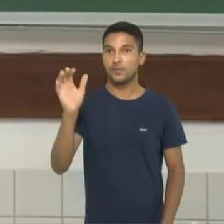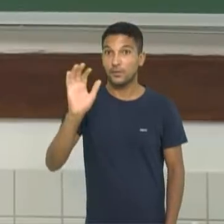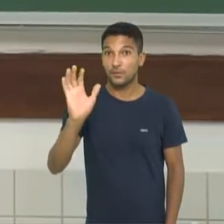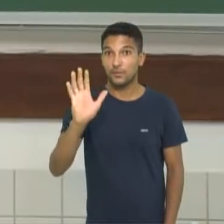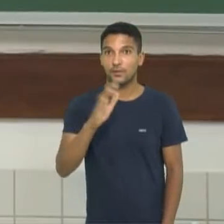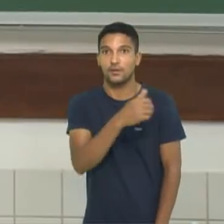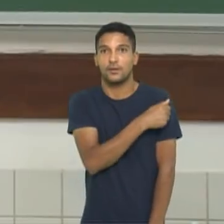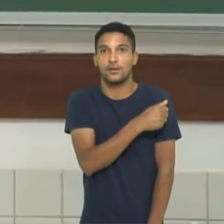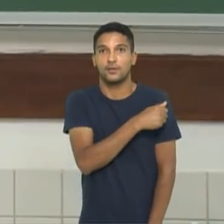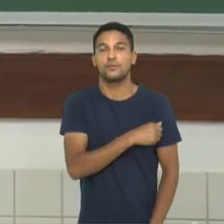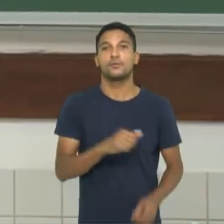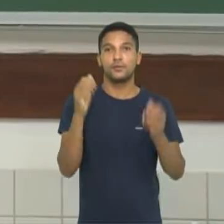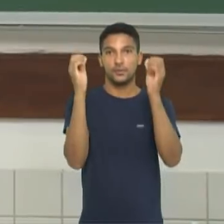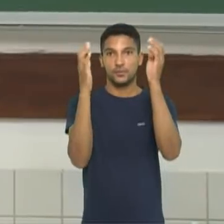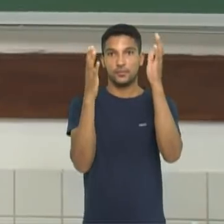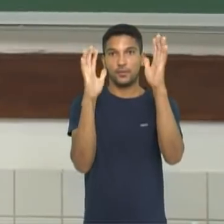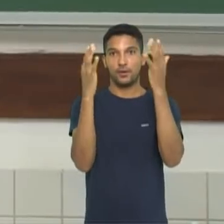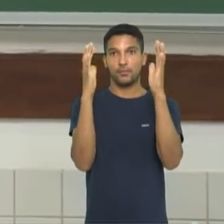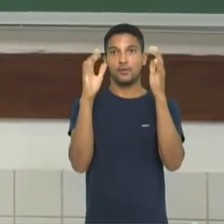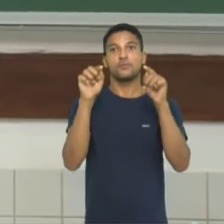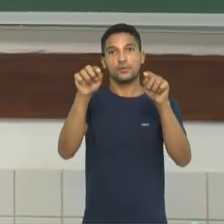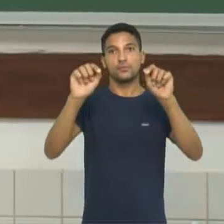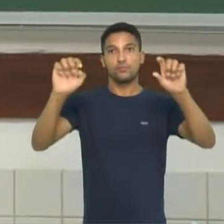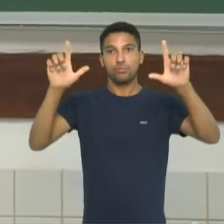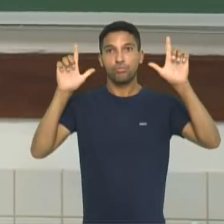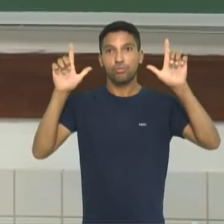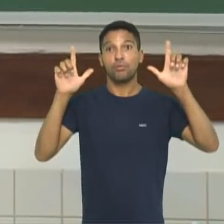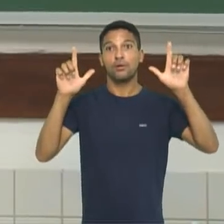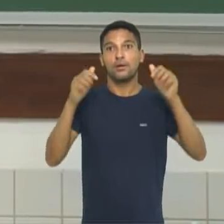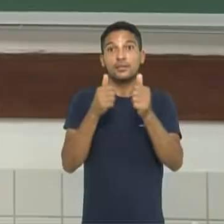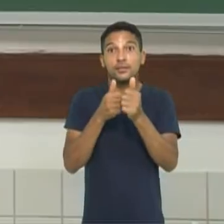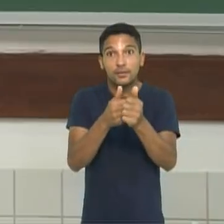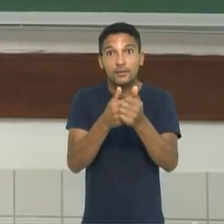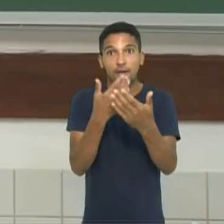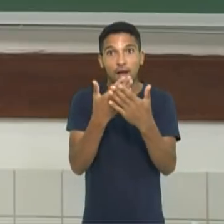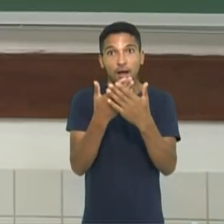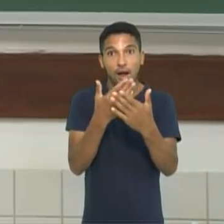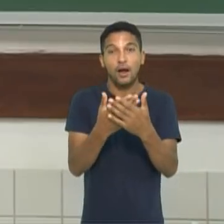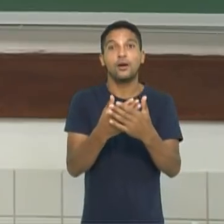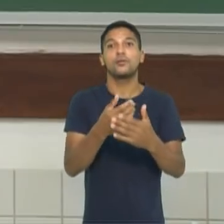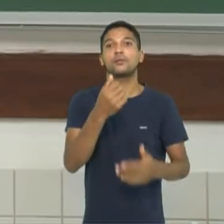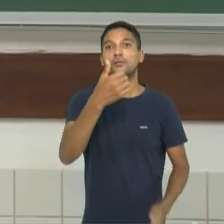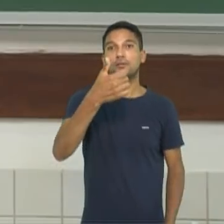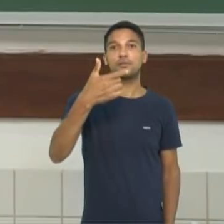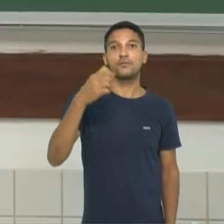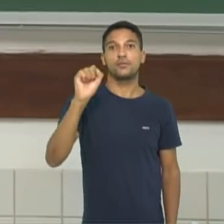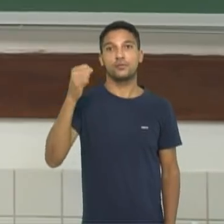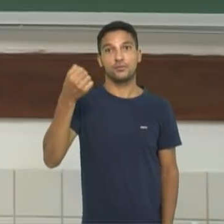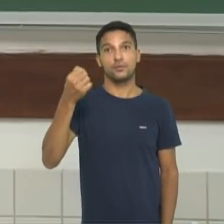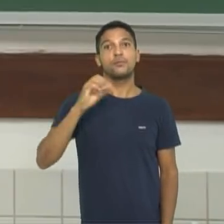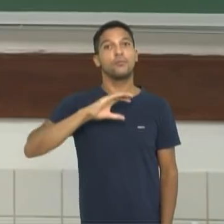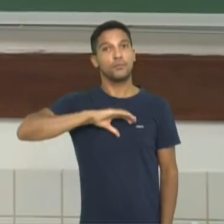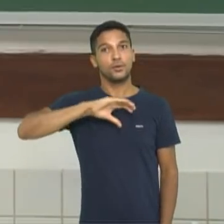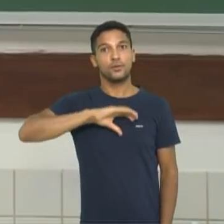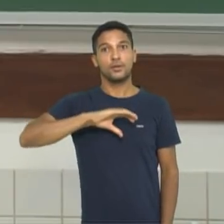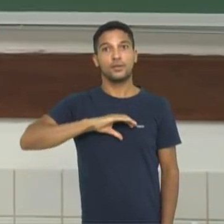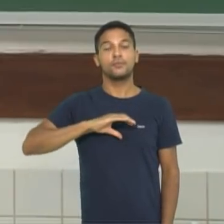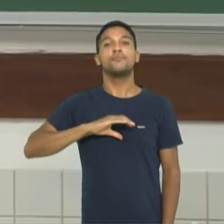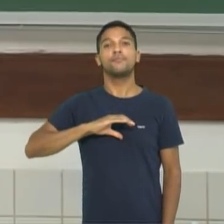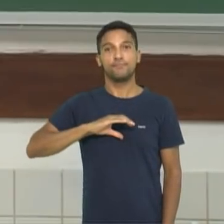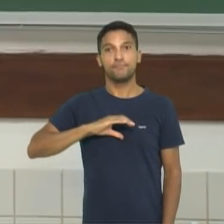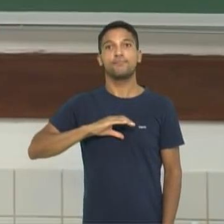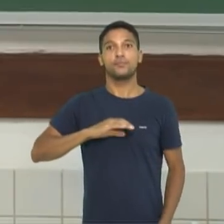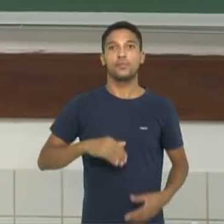Olá, alunos! Parabéns por estarem aí acompanhando a nossa 128ª aula, né? Olha só, estamos agora